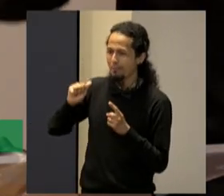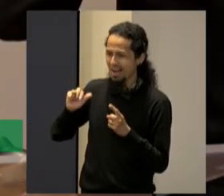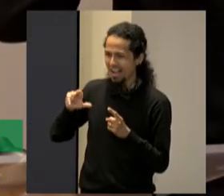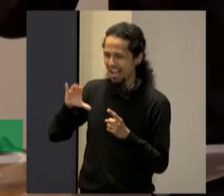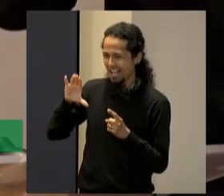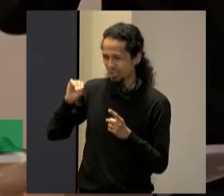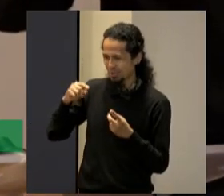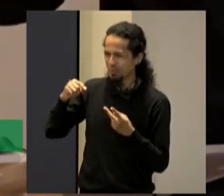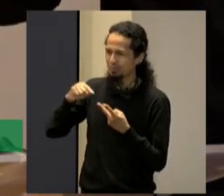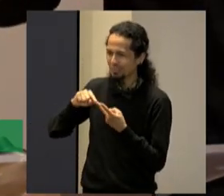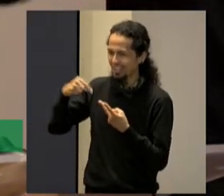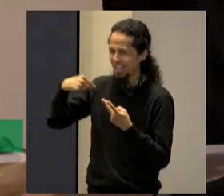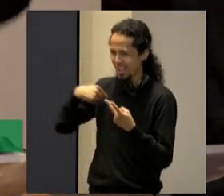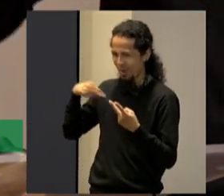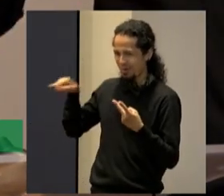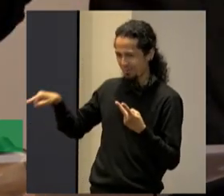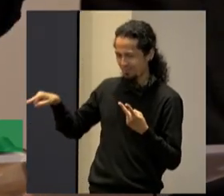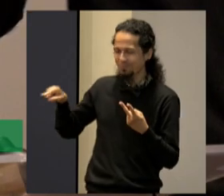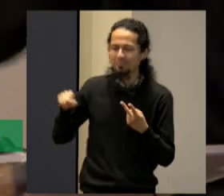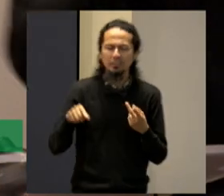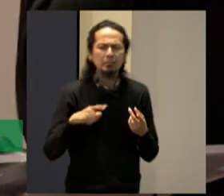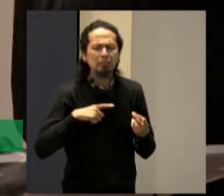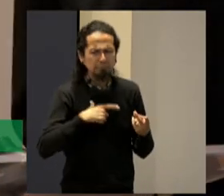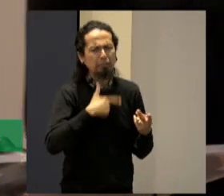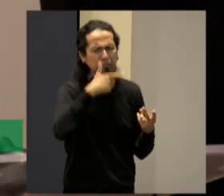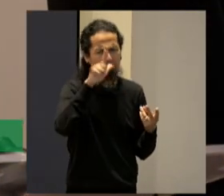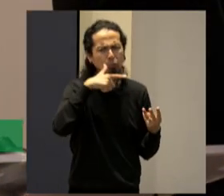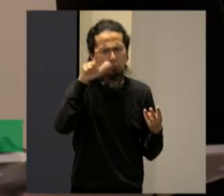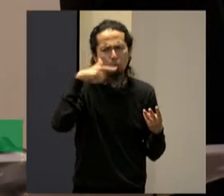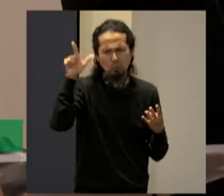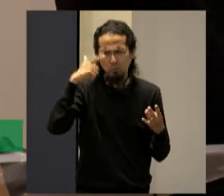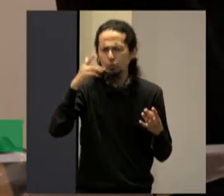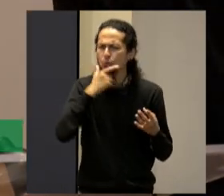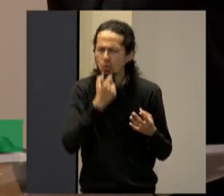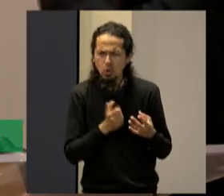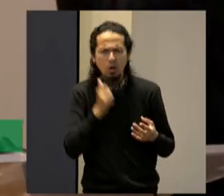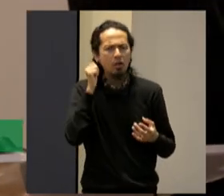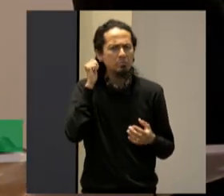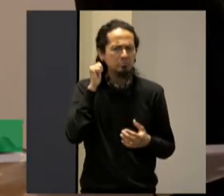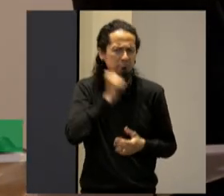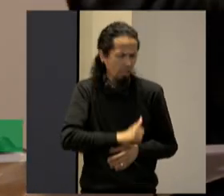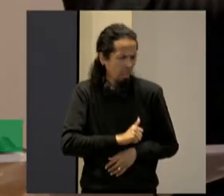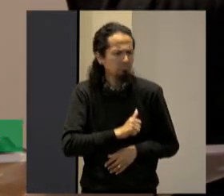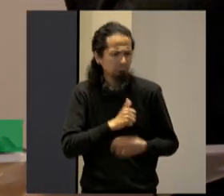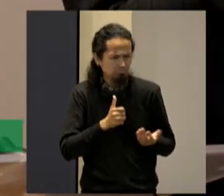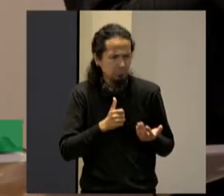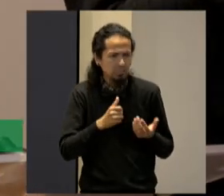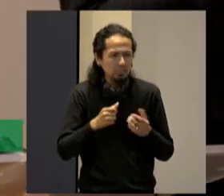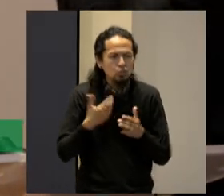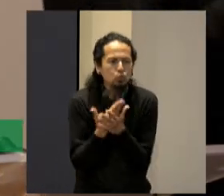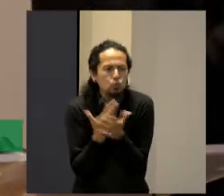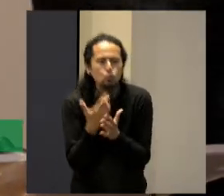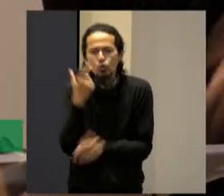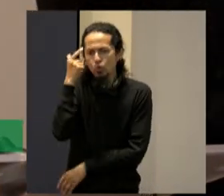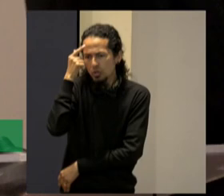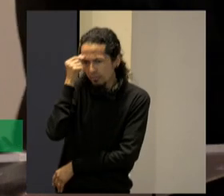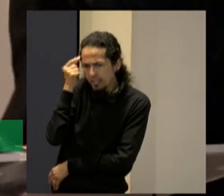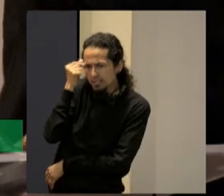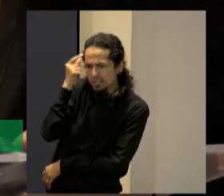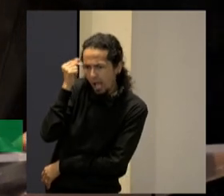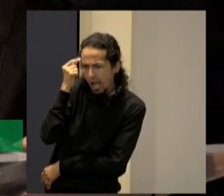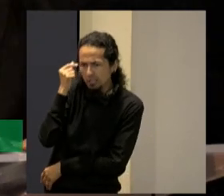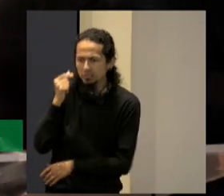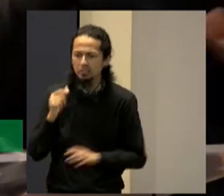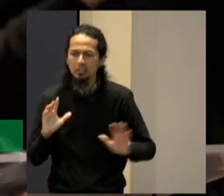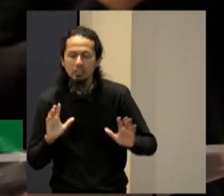Mas, além disso, muitos outros, homens e mulheres, recém-saídos da universidade, com desejo